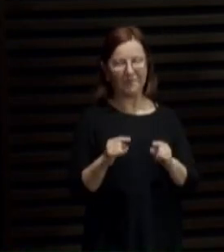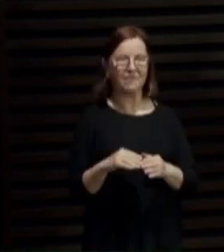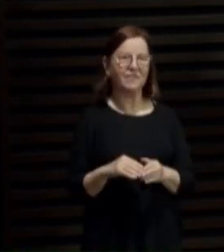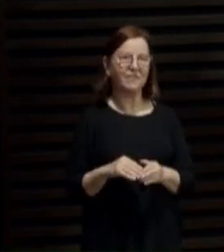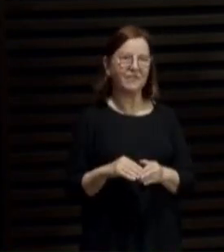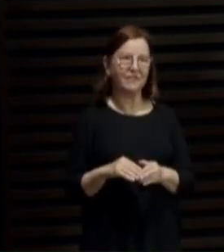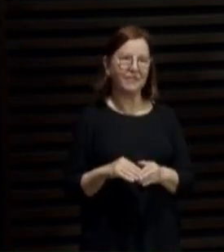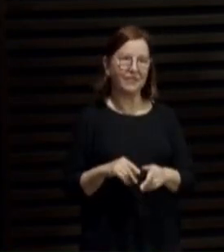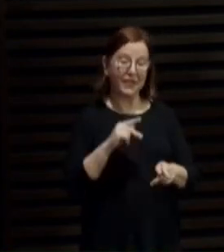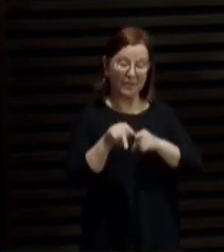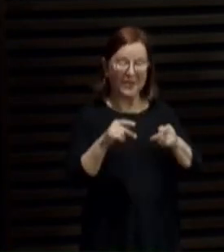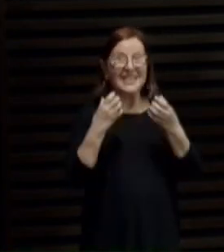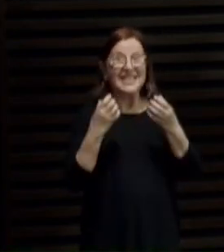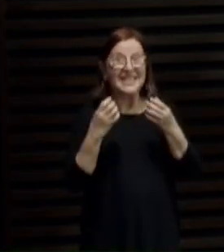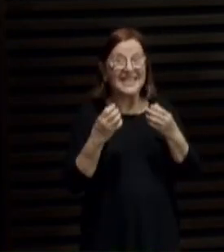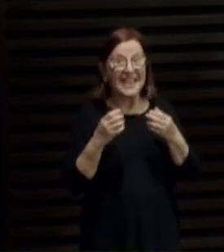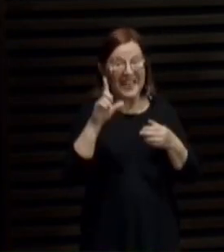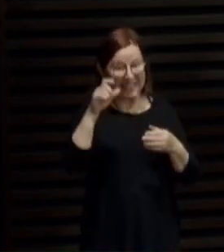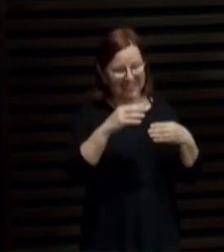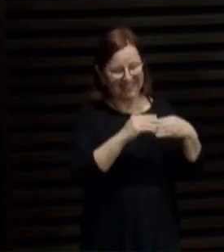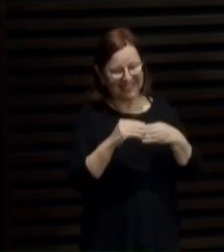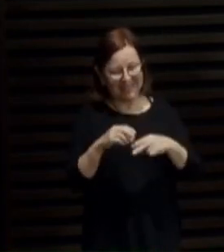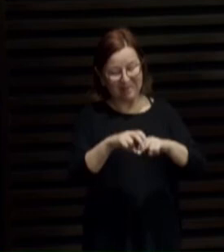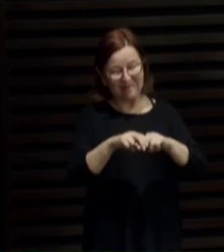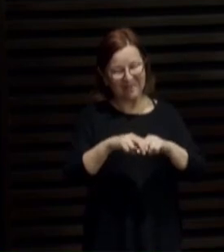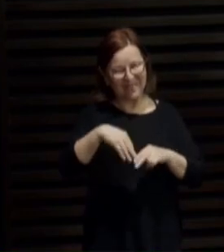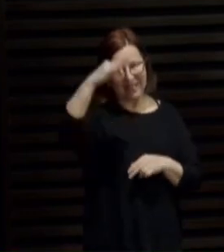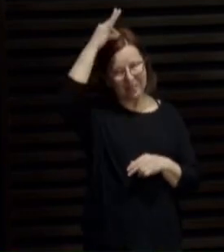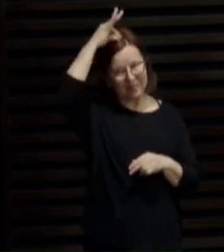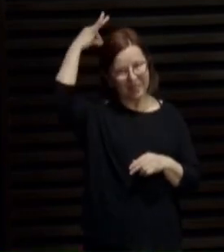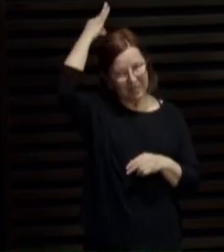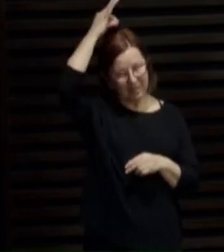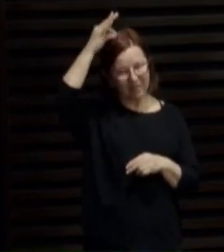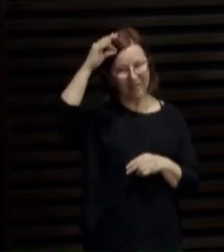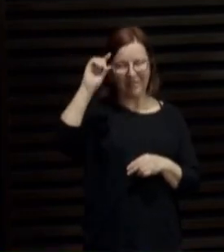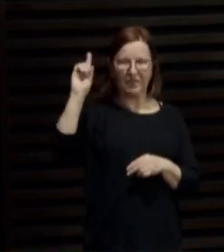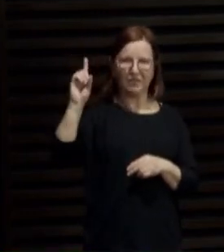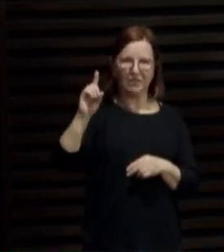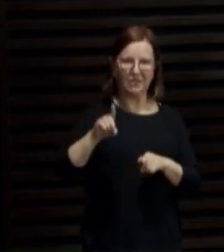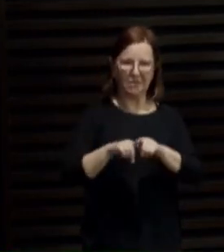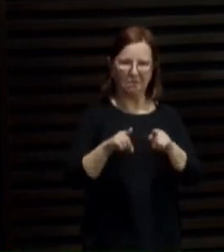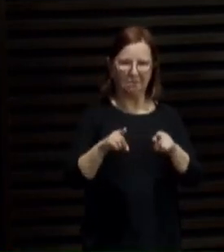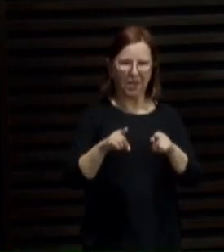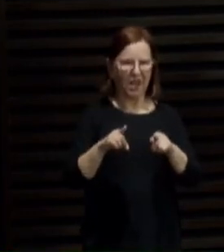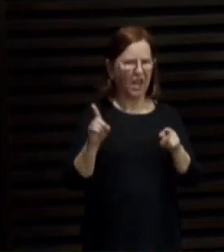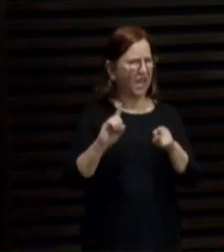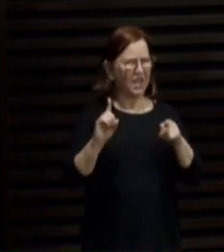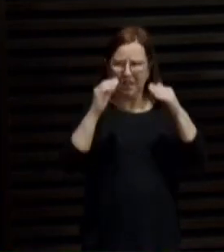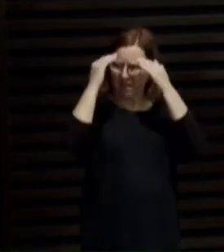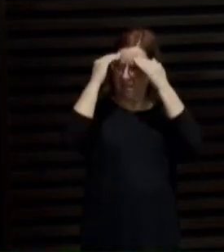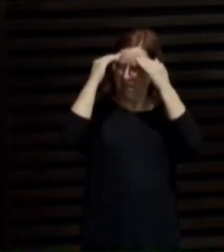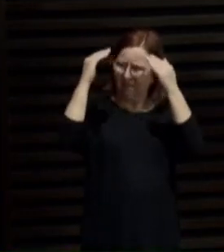pretendem ser guiados pelo Espírito Santo de Deus, mas dão as costas às ordenanças